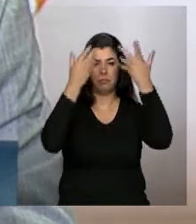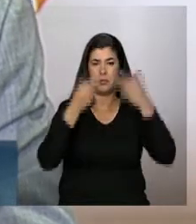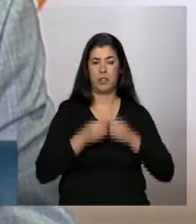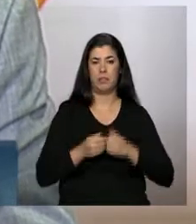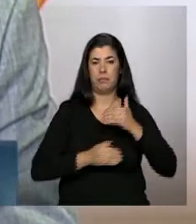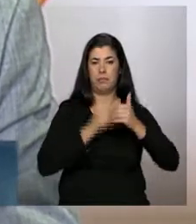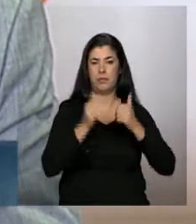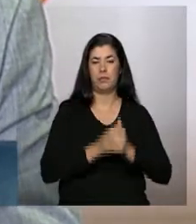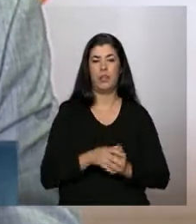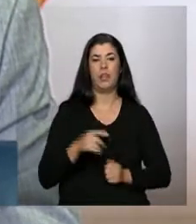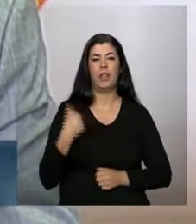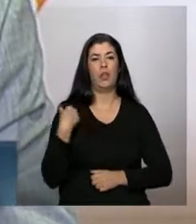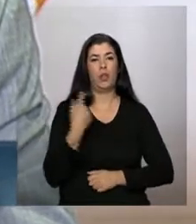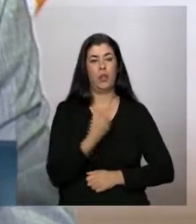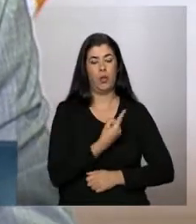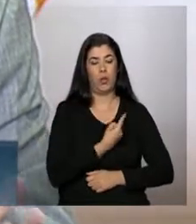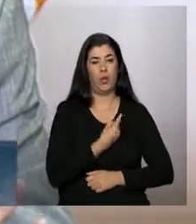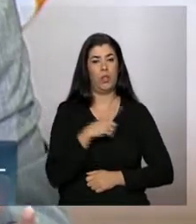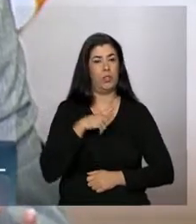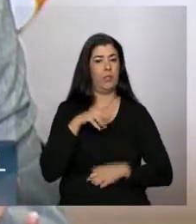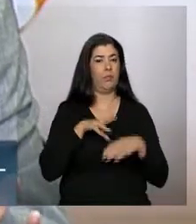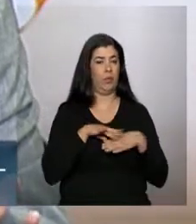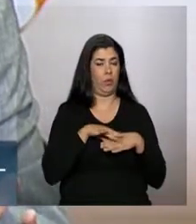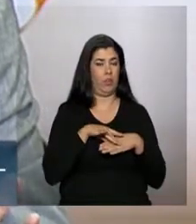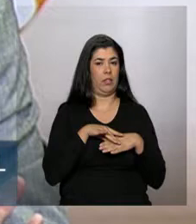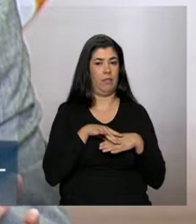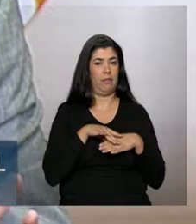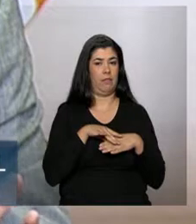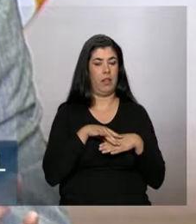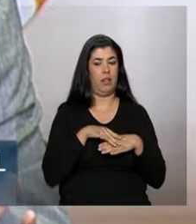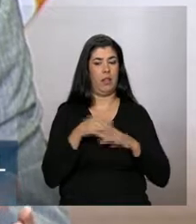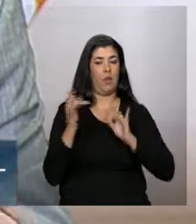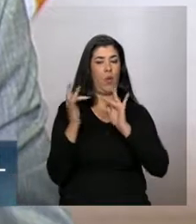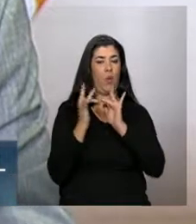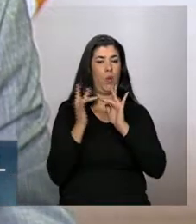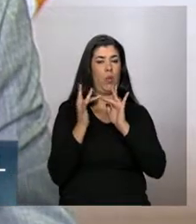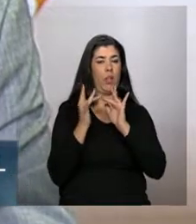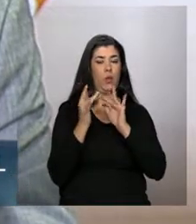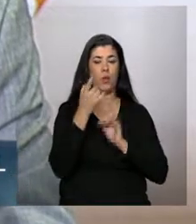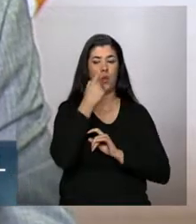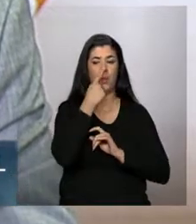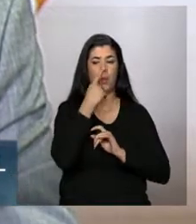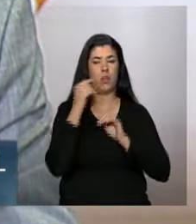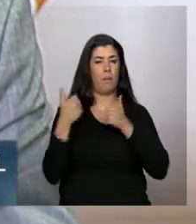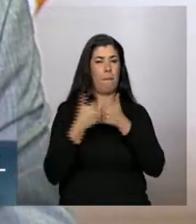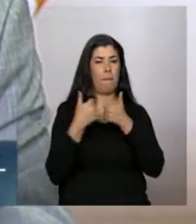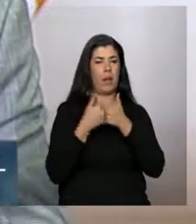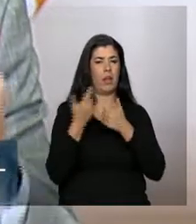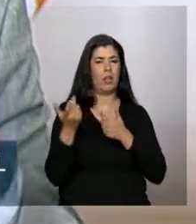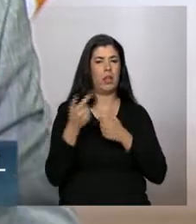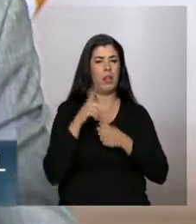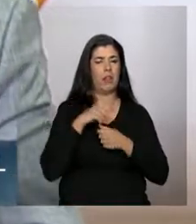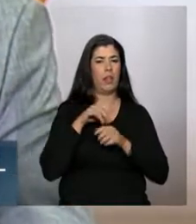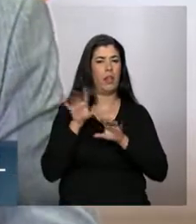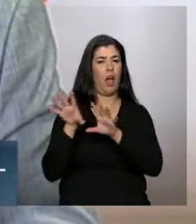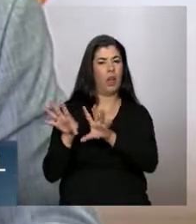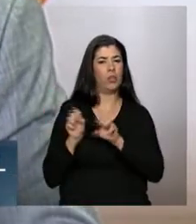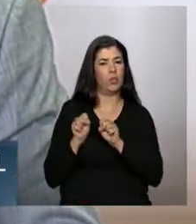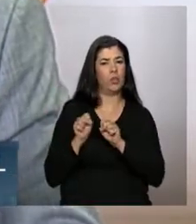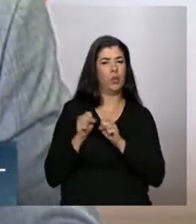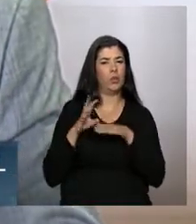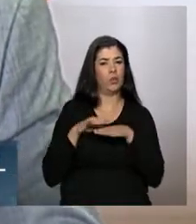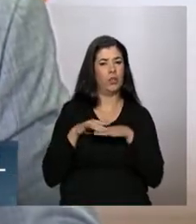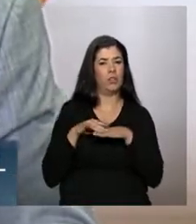da transmissão da doença. Como se trata de uma transmissão pessoa a pessoa, nós acabamos tendo uma vantagem em relação